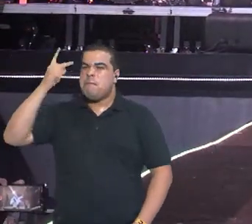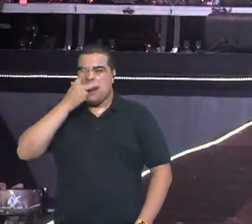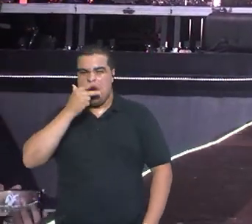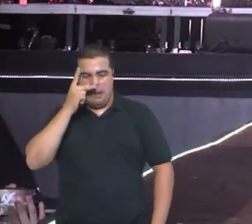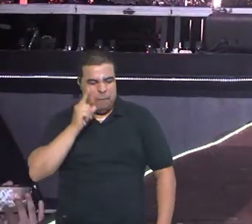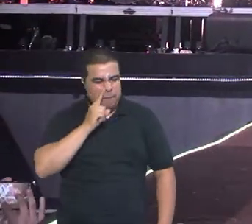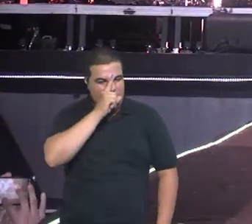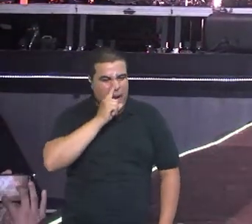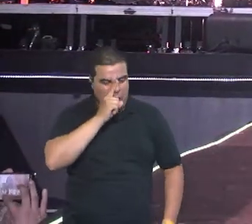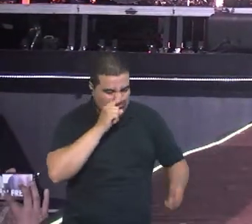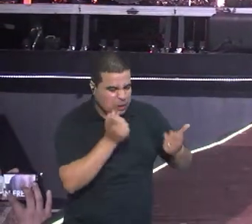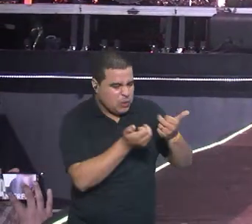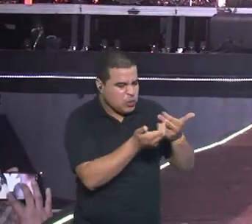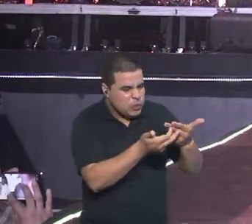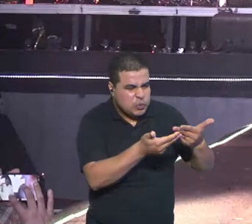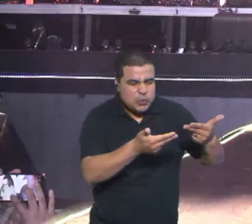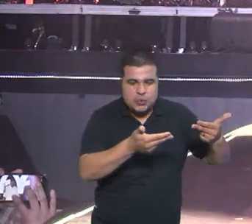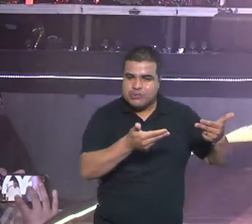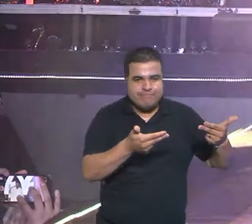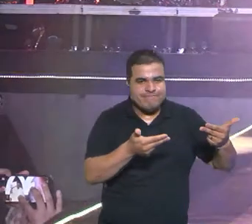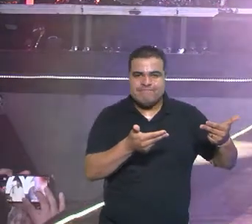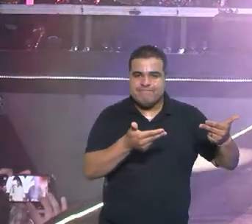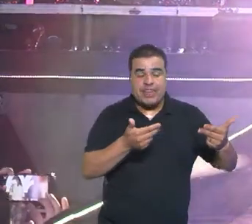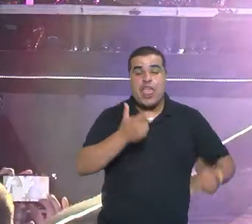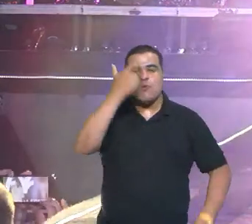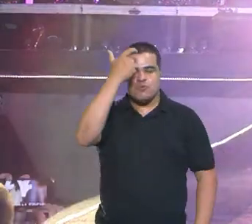dentro da fornalha